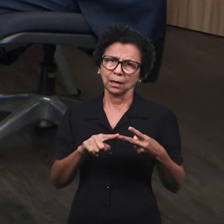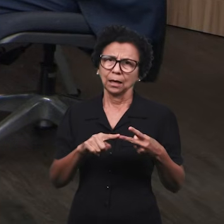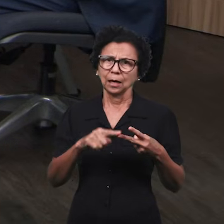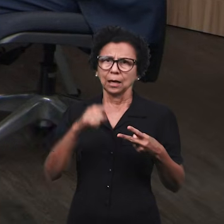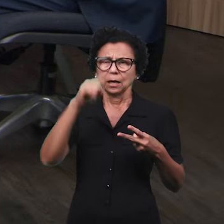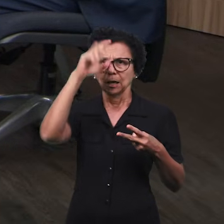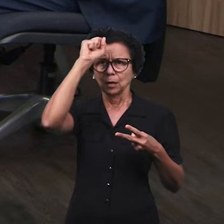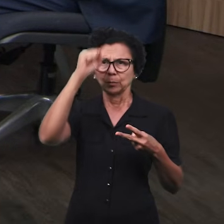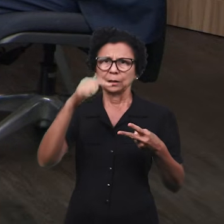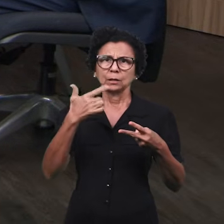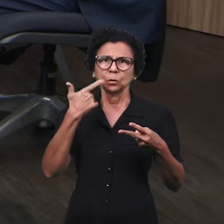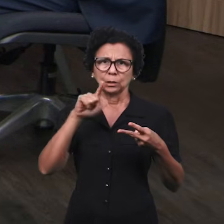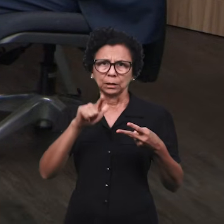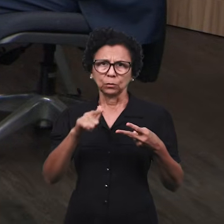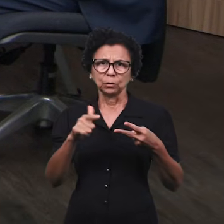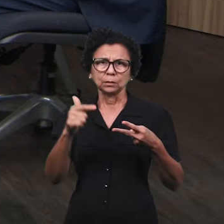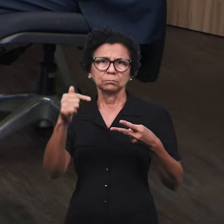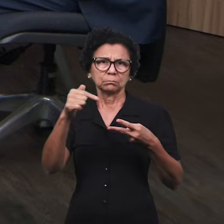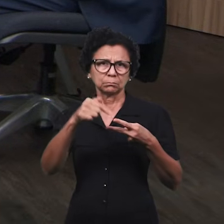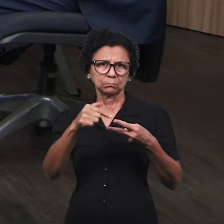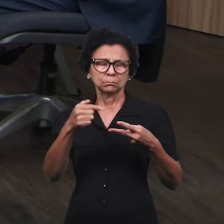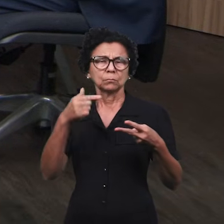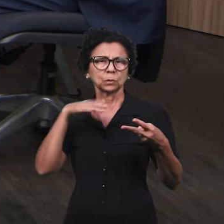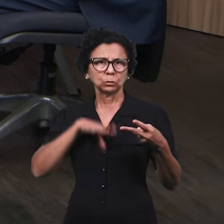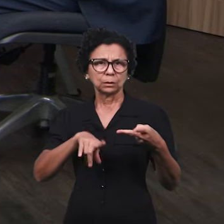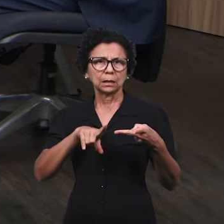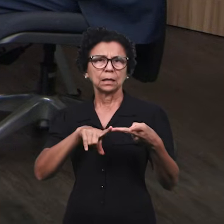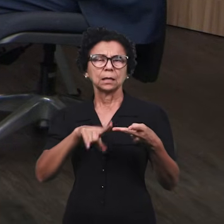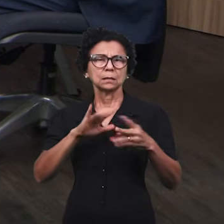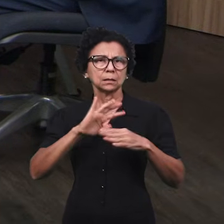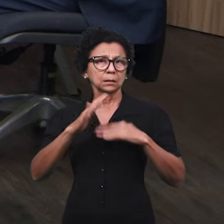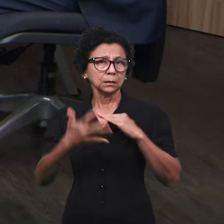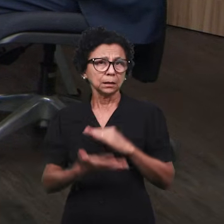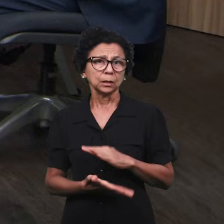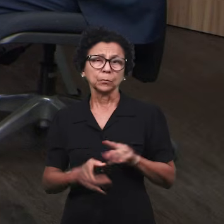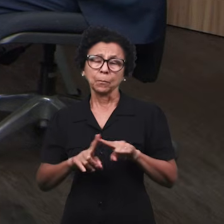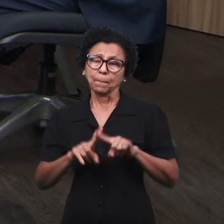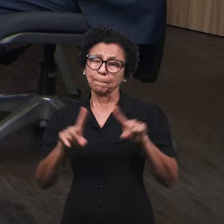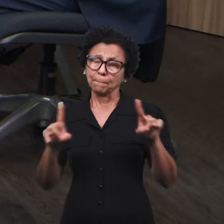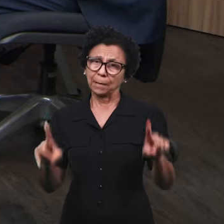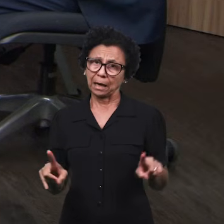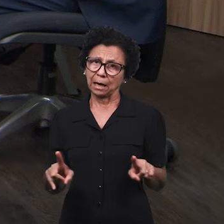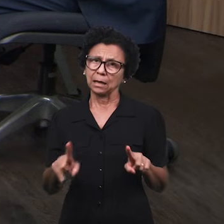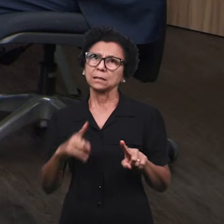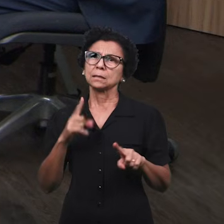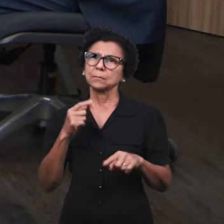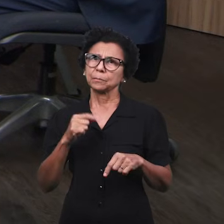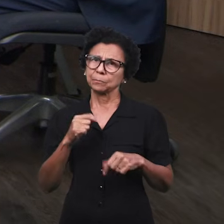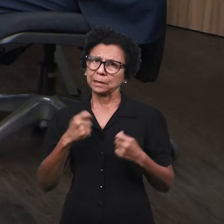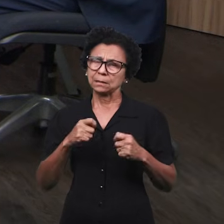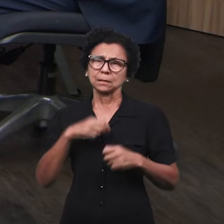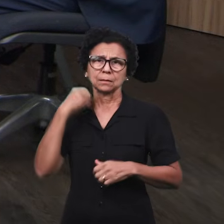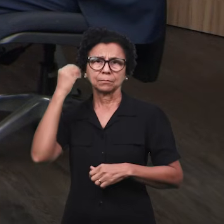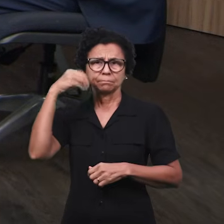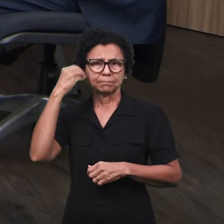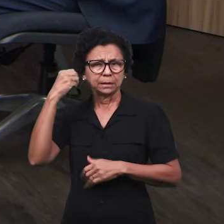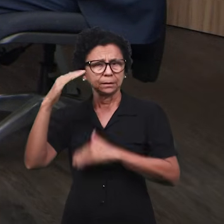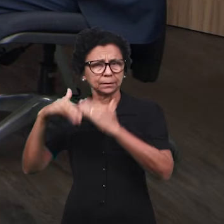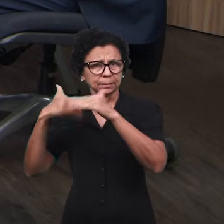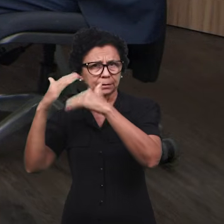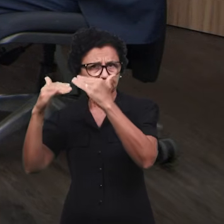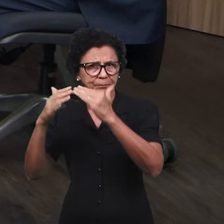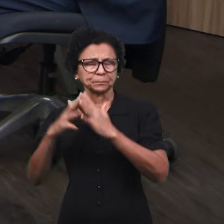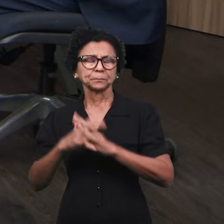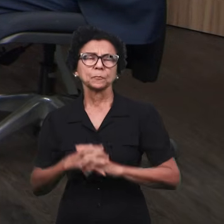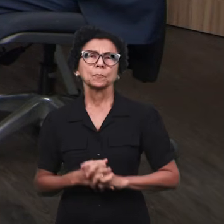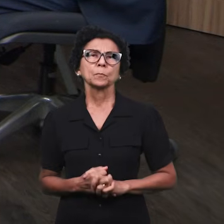tradutor e intérprete, ele precisa ter uma formação, passar por uma experiência e ter uma certa fluência também. Muito bem. Vamos Muito bem.